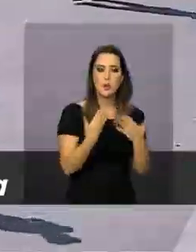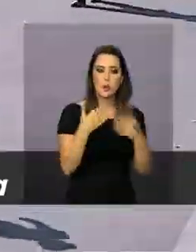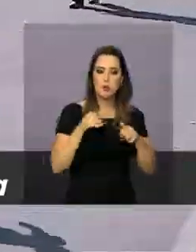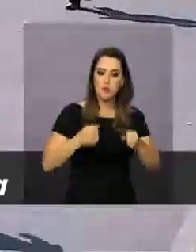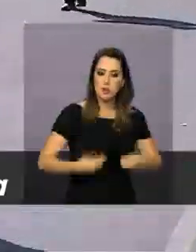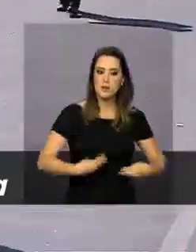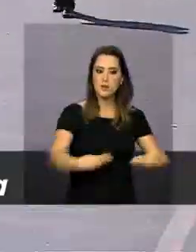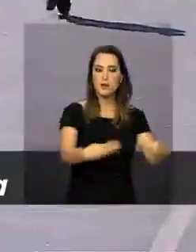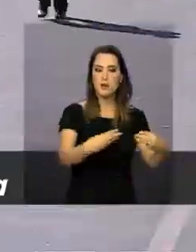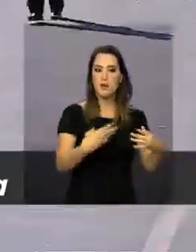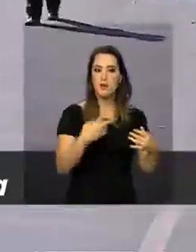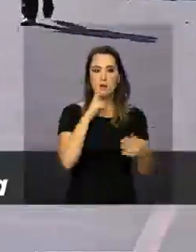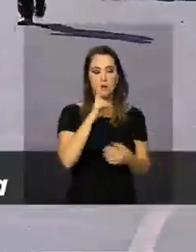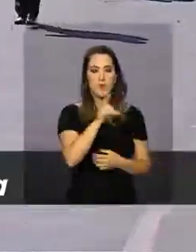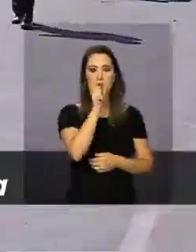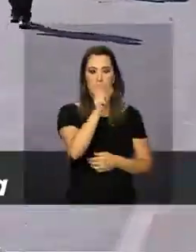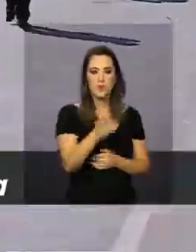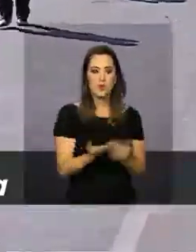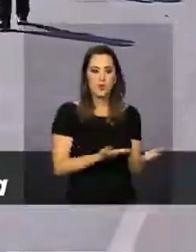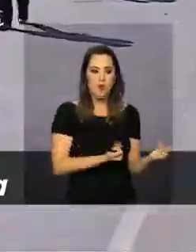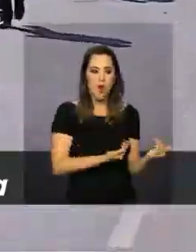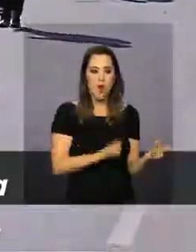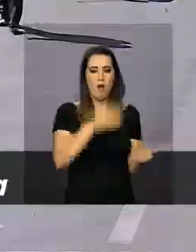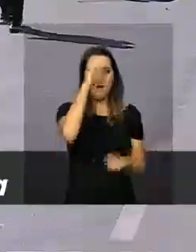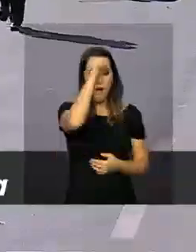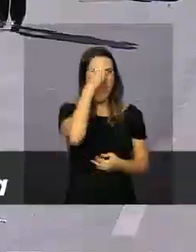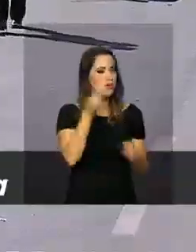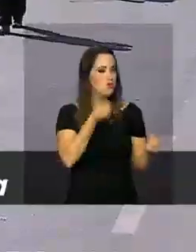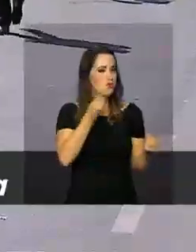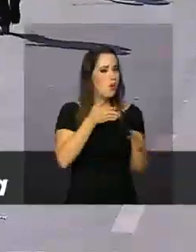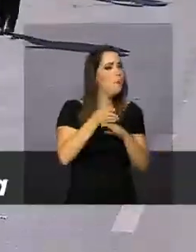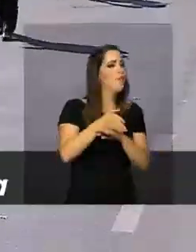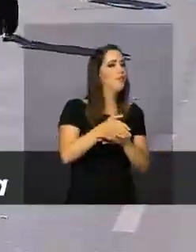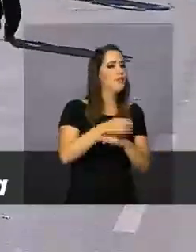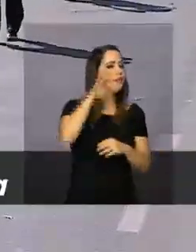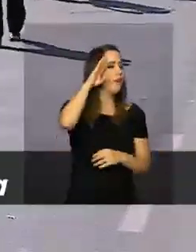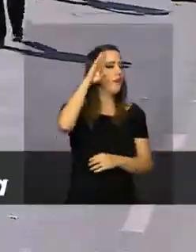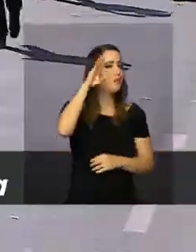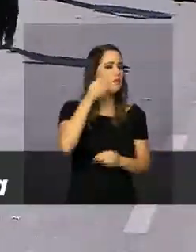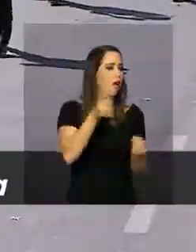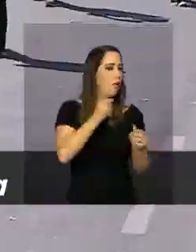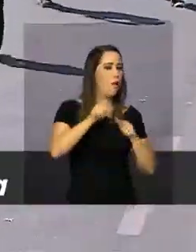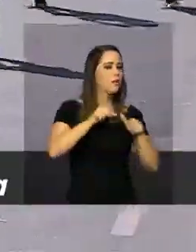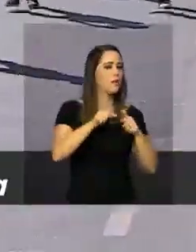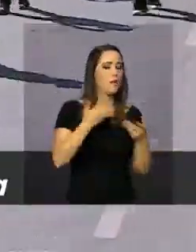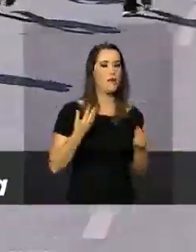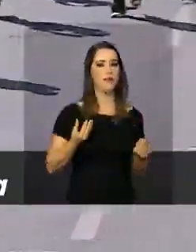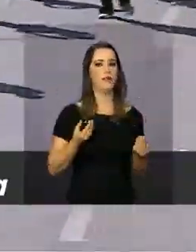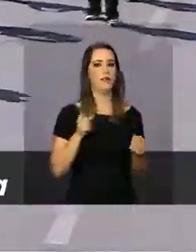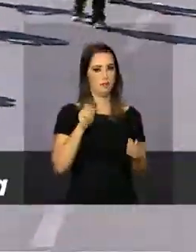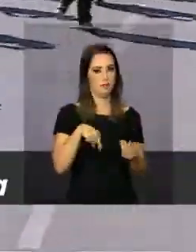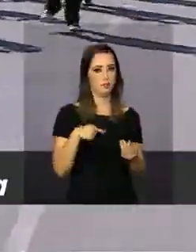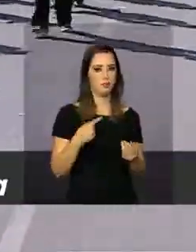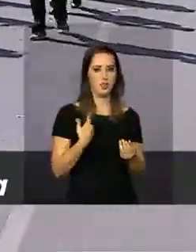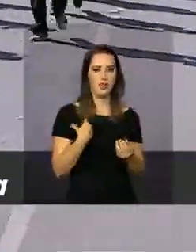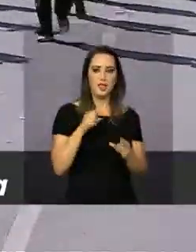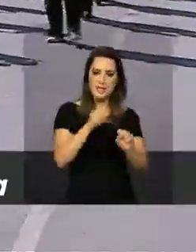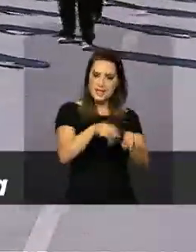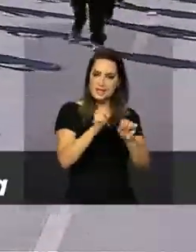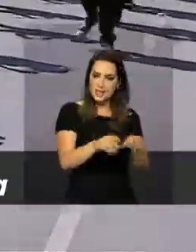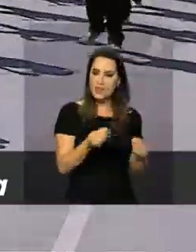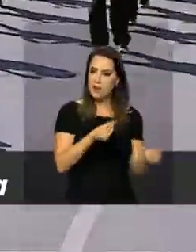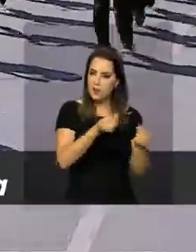Esplanada, onde o jovem tem a oportunidade de saber como ingressar nas Forças Armadas, né? Teremos equipes especializadas para informar. Isso é